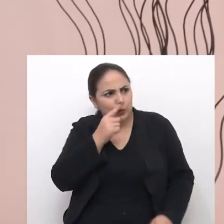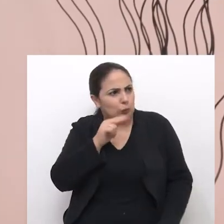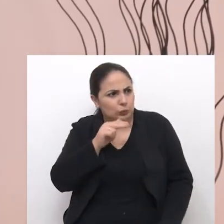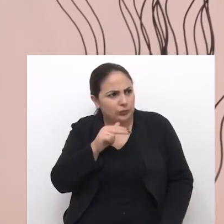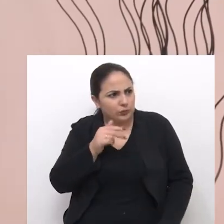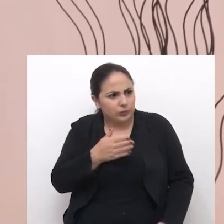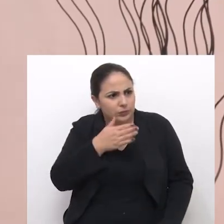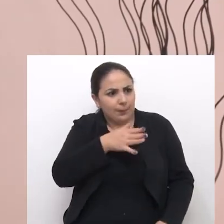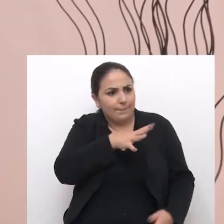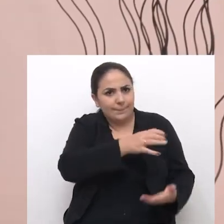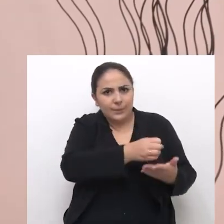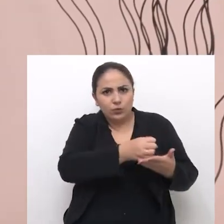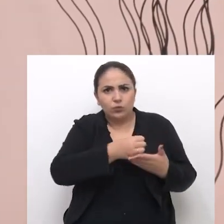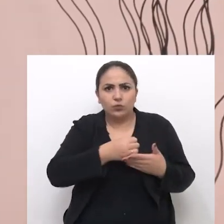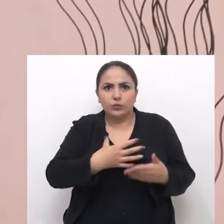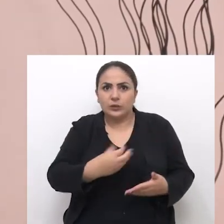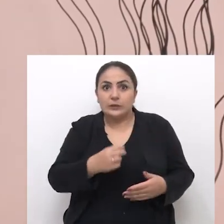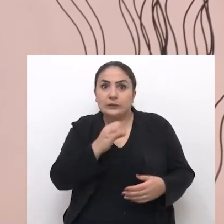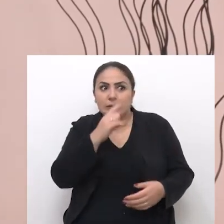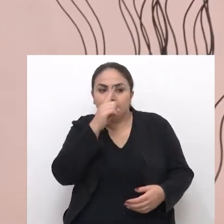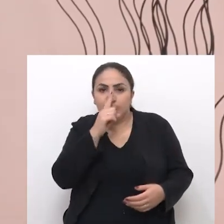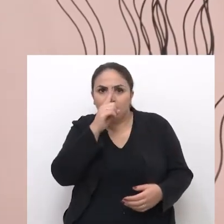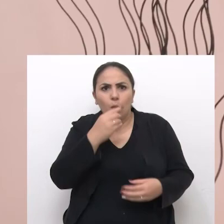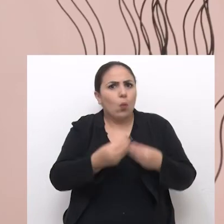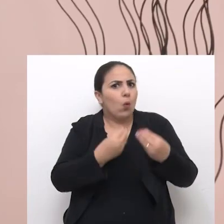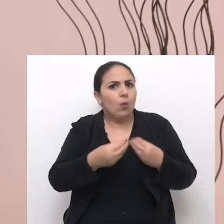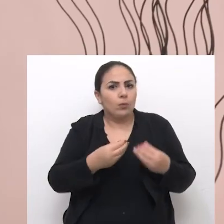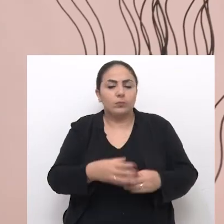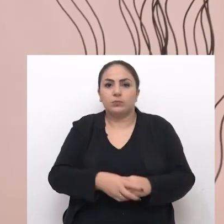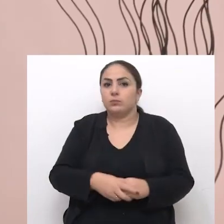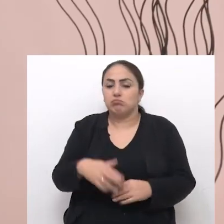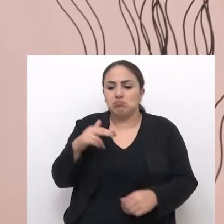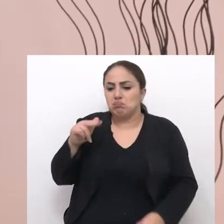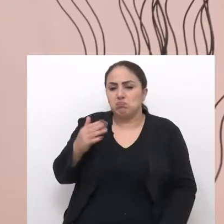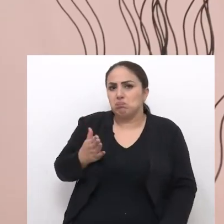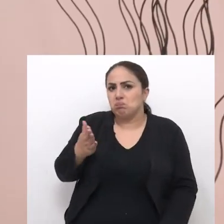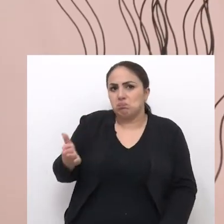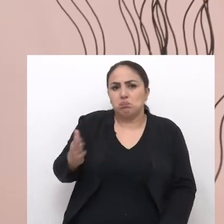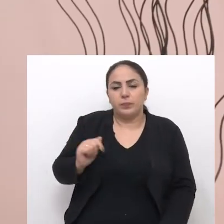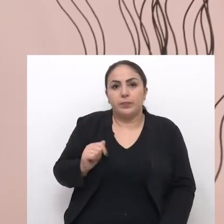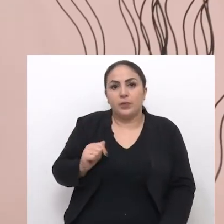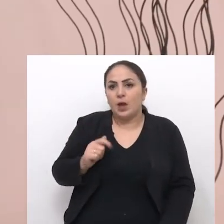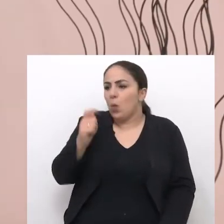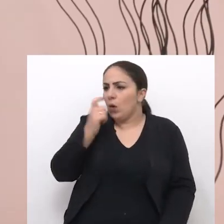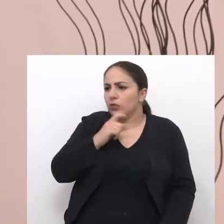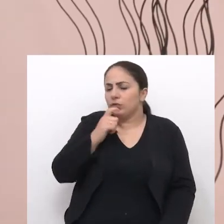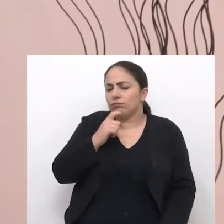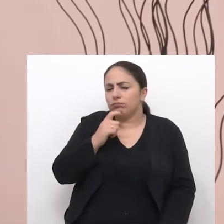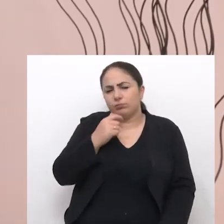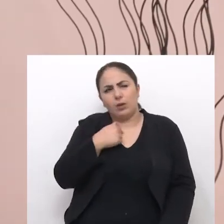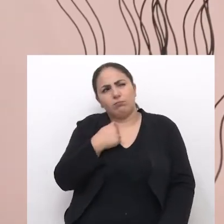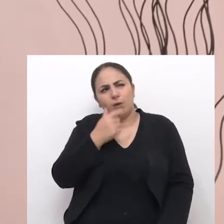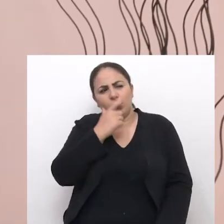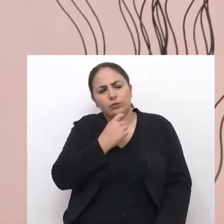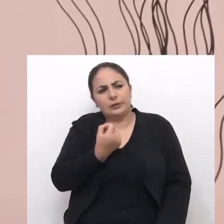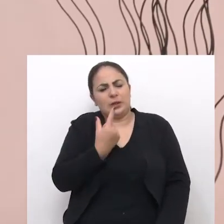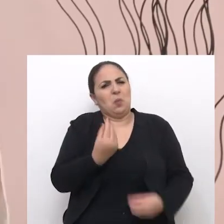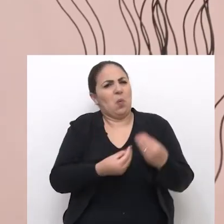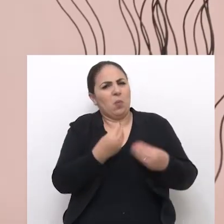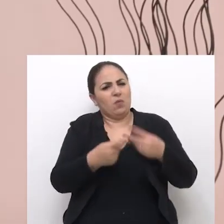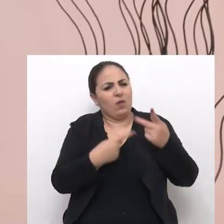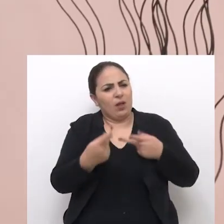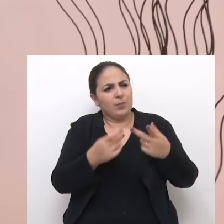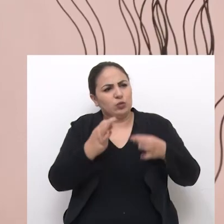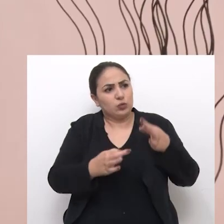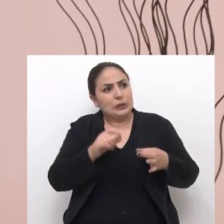mãe, você não foi lá buscar sua filha? Se ele é tão perigoso assim, como que está? Não, eu nunca fui. Eu achei aquilo estranho e disse, como que eu vou